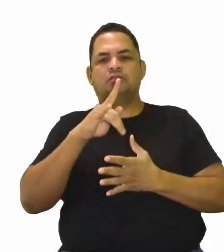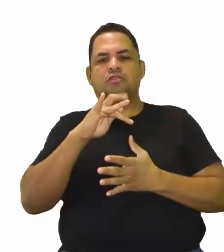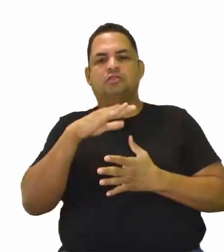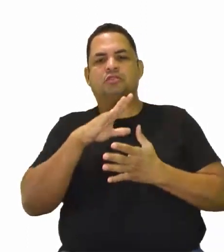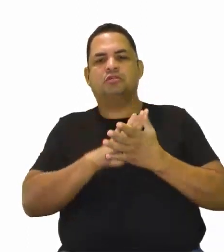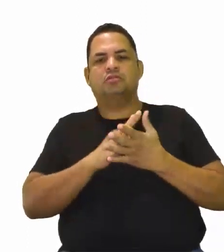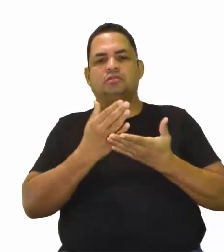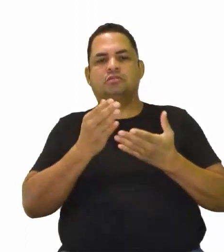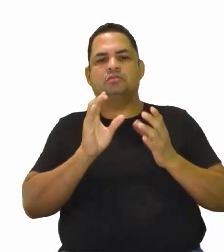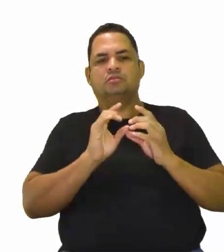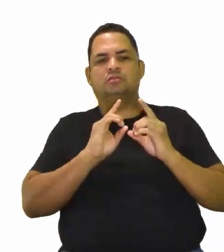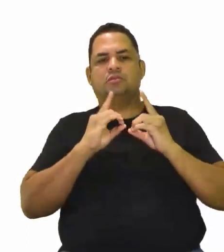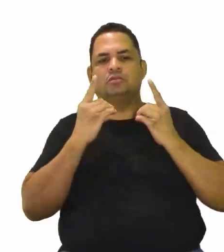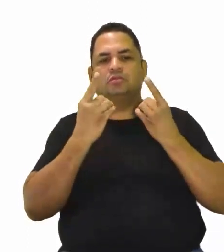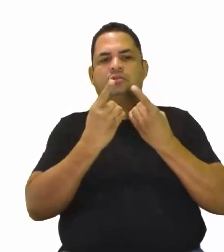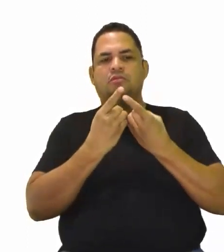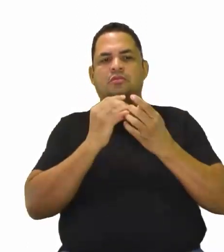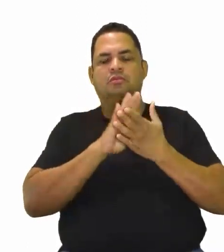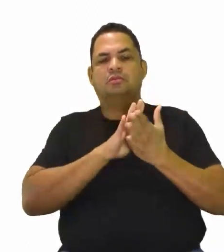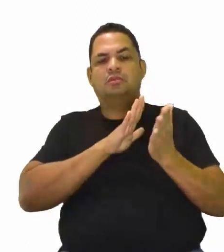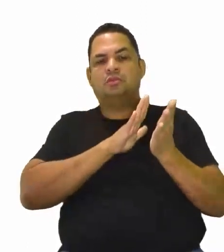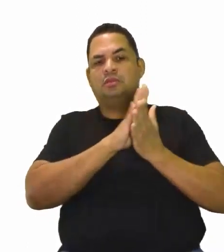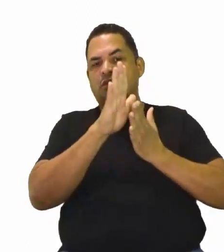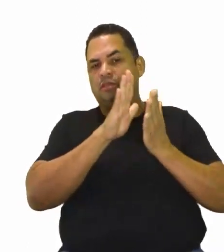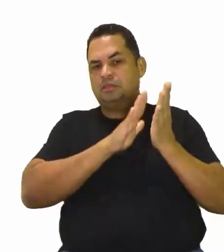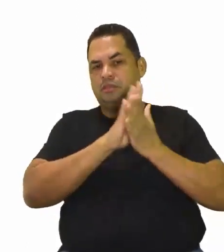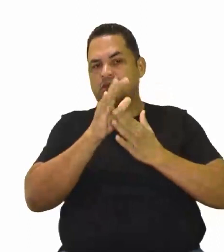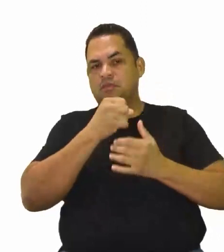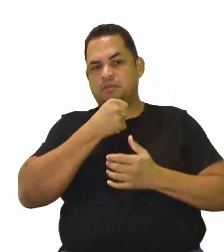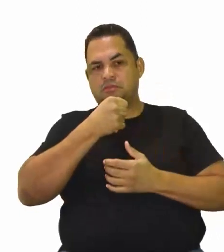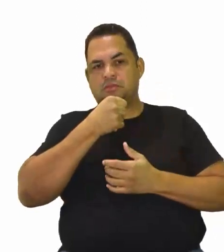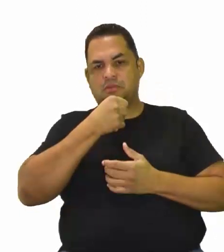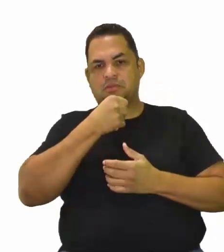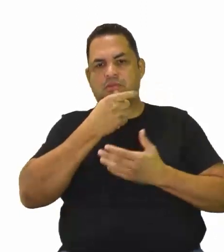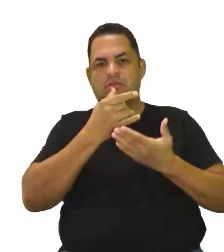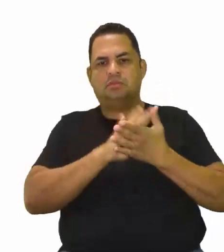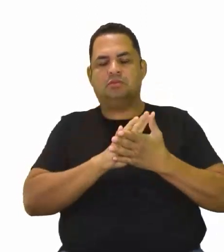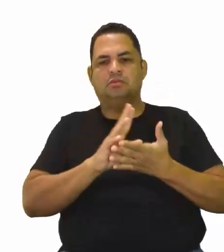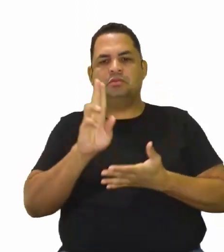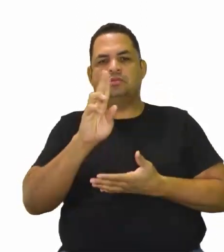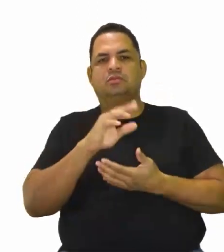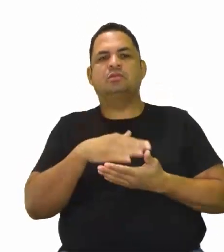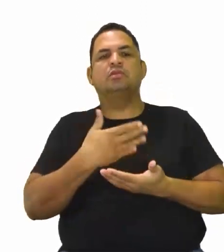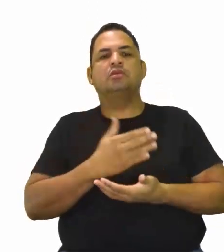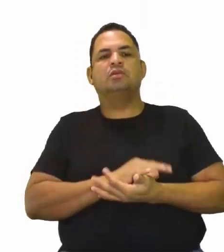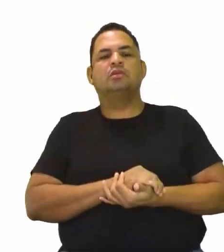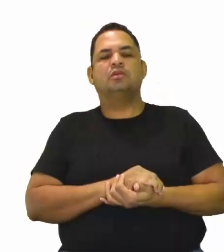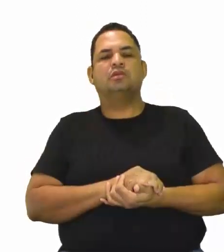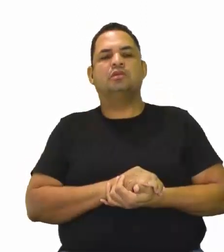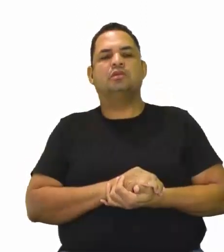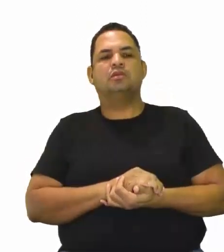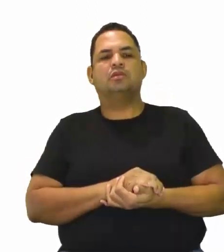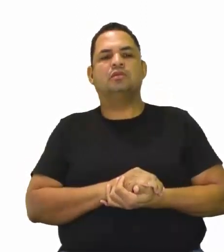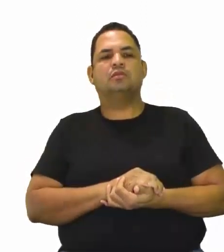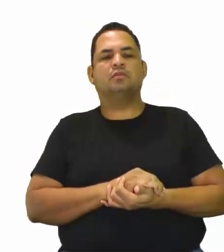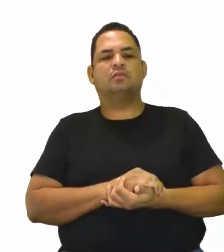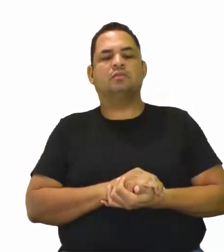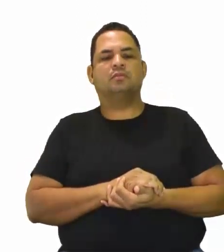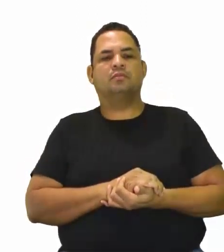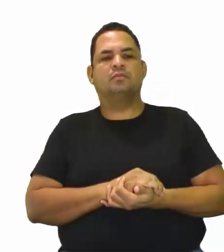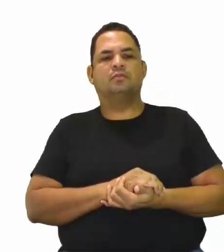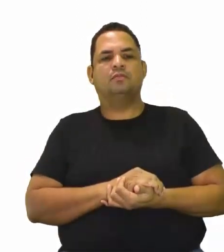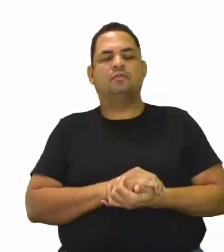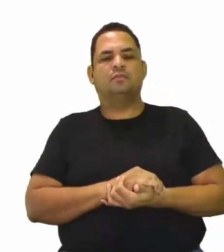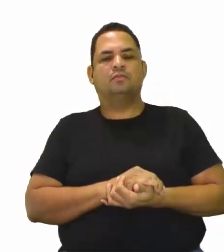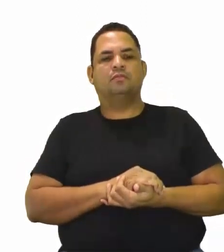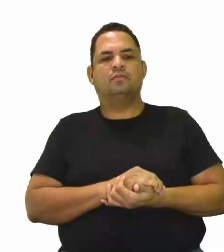Imprensa e Propaganda, no governo do Estado Novo? Cara, foi muito utilizado esse departamento, hein? Fazer uma propaganda enorme de